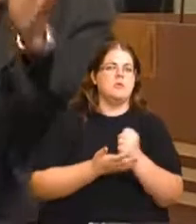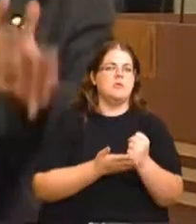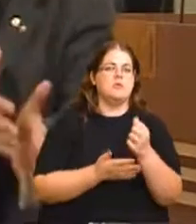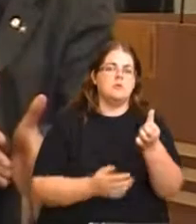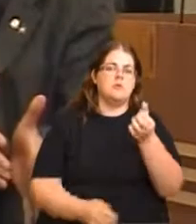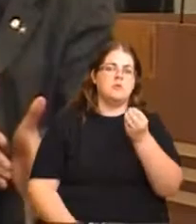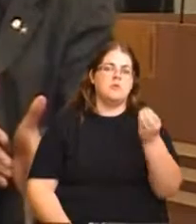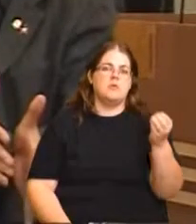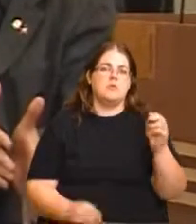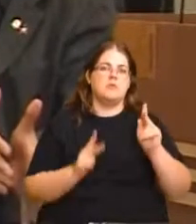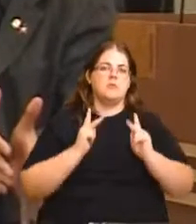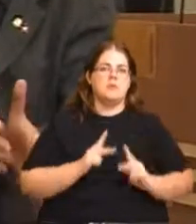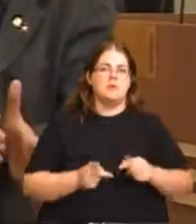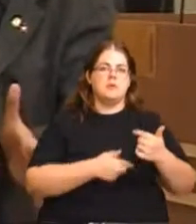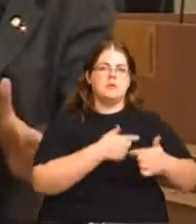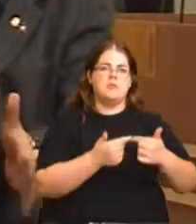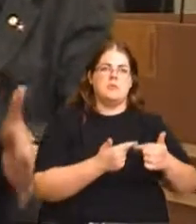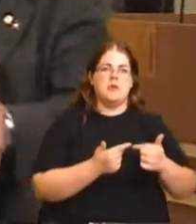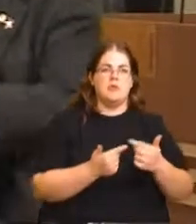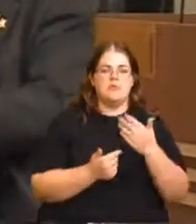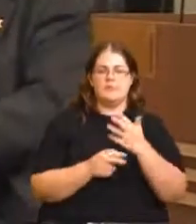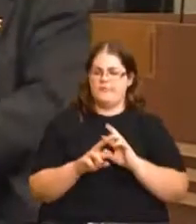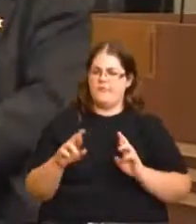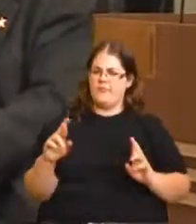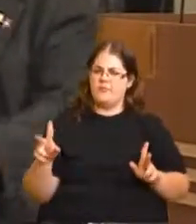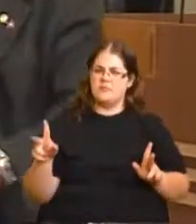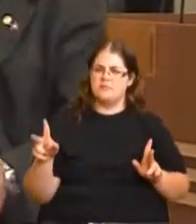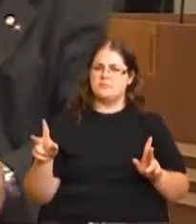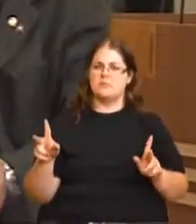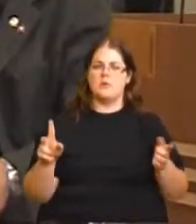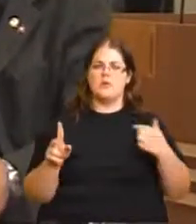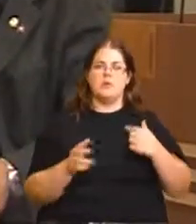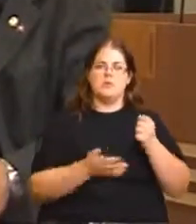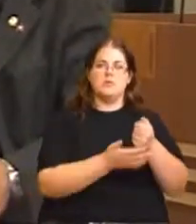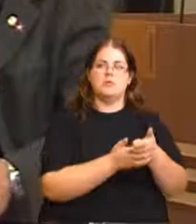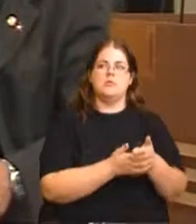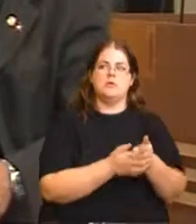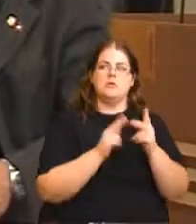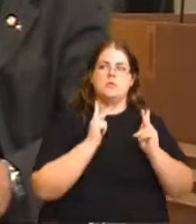contratamos 600 pessoas para trabalhar e eles optaram por contratar serviço.